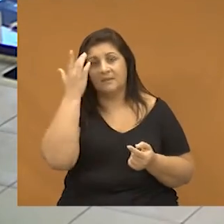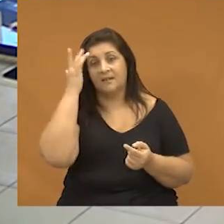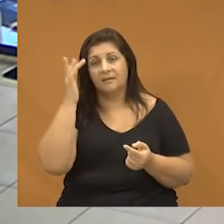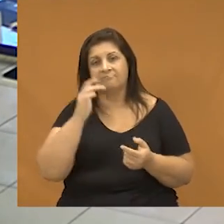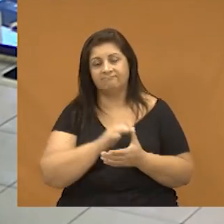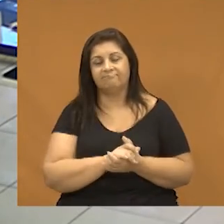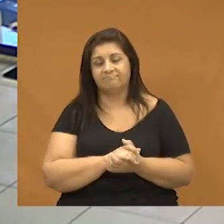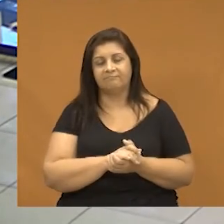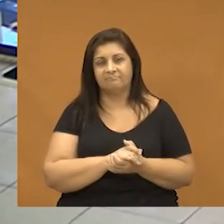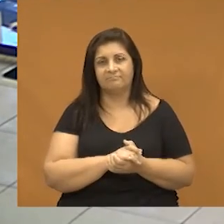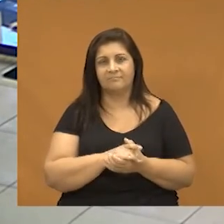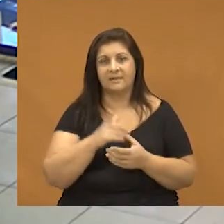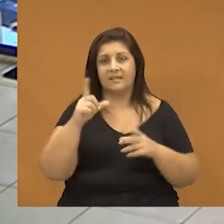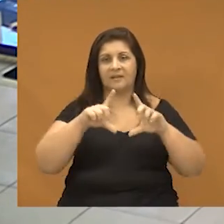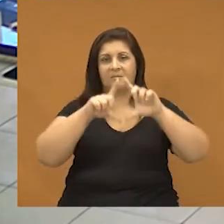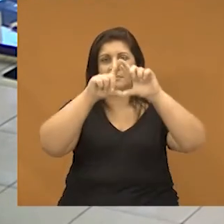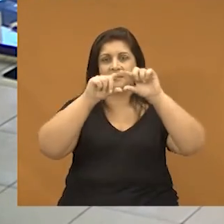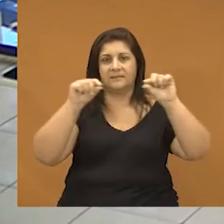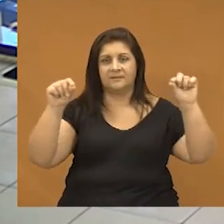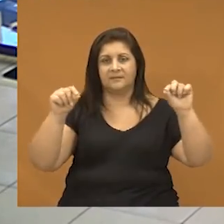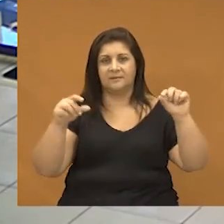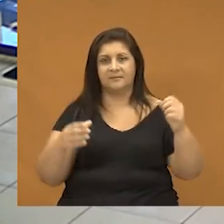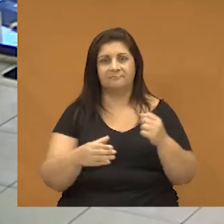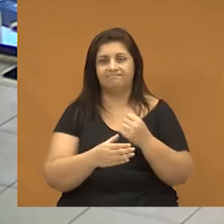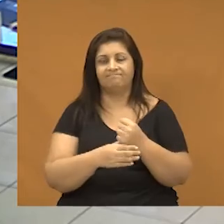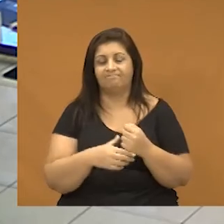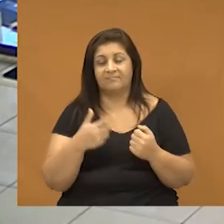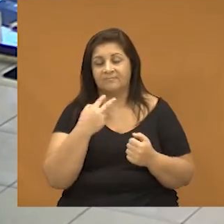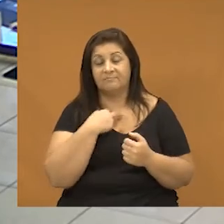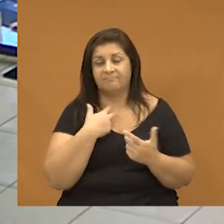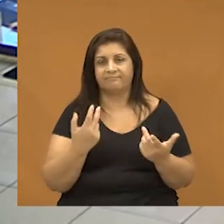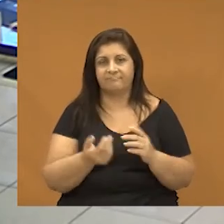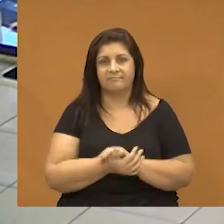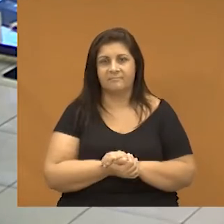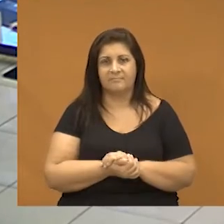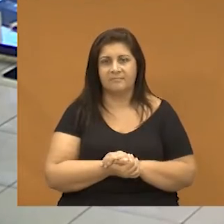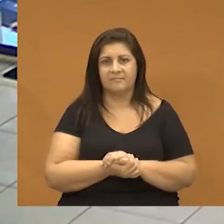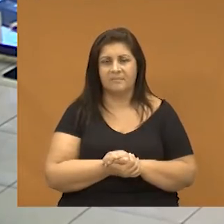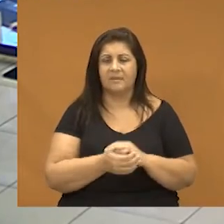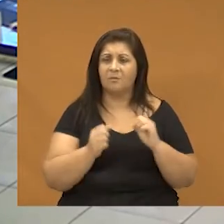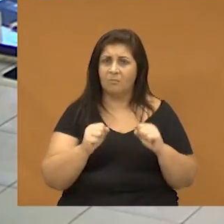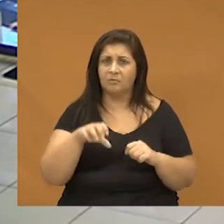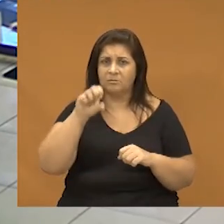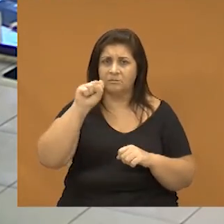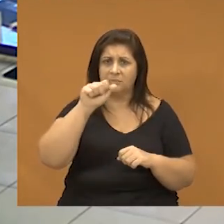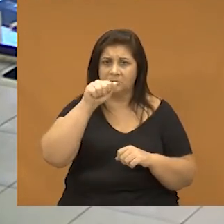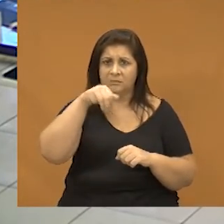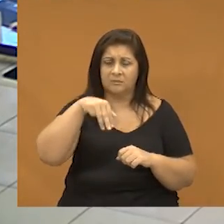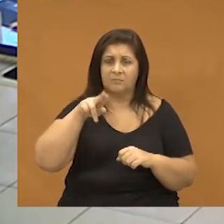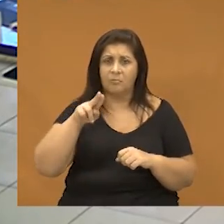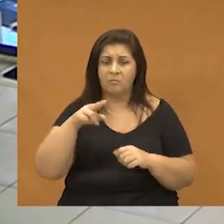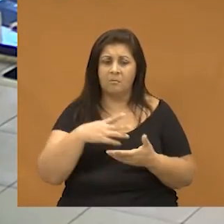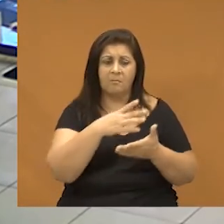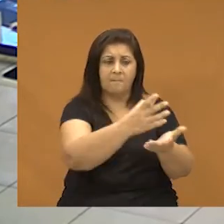lá, né? Está todo mundo amarrado a algo. Mas isso seria o ideal. Não teria problema nenhum o SAMU ir lá, pegar a pessoa. Tem